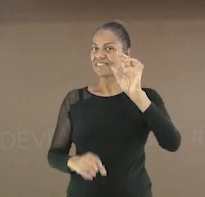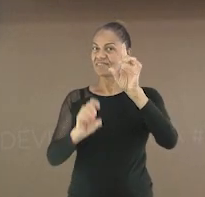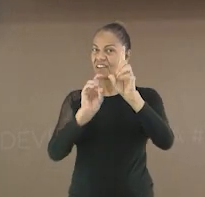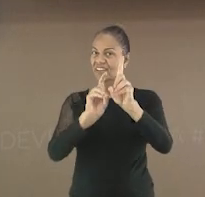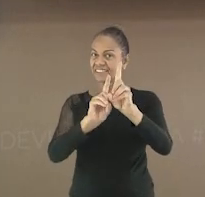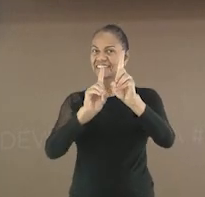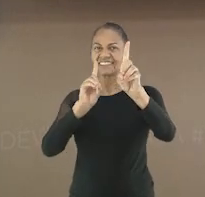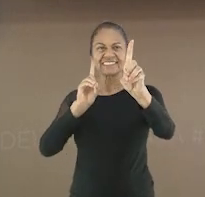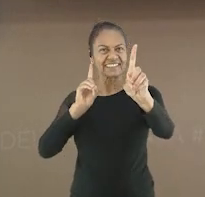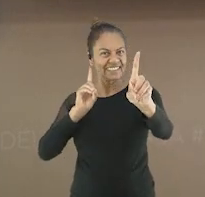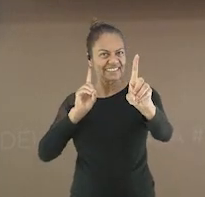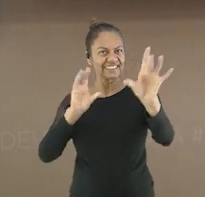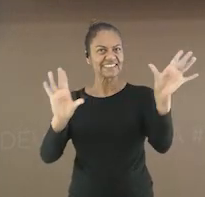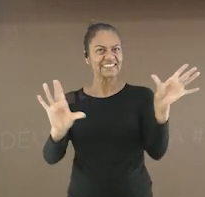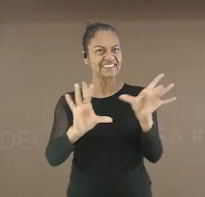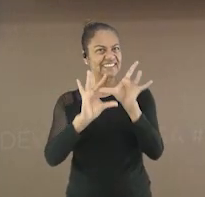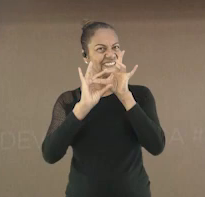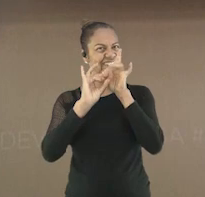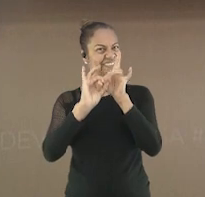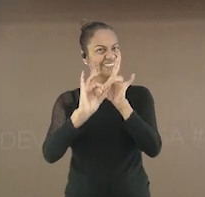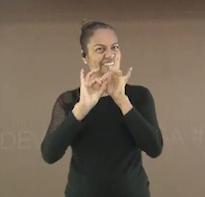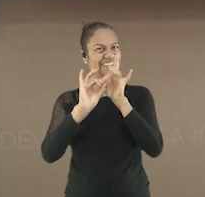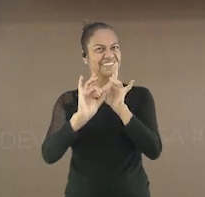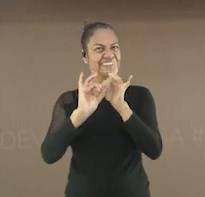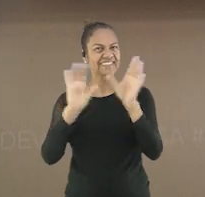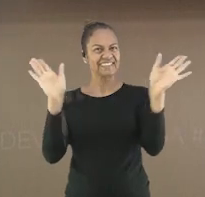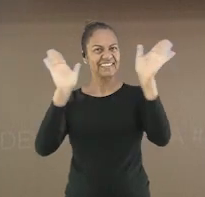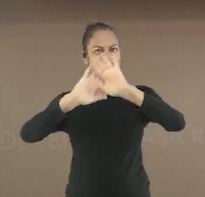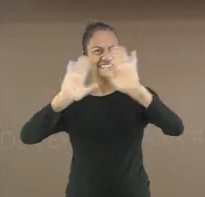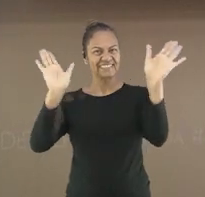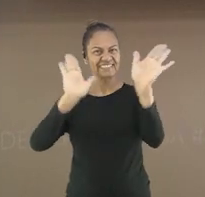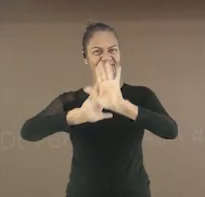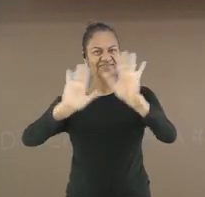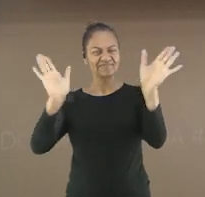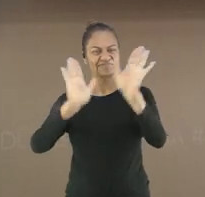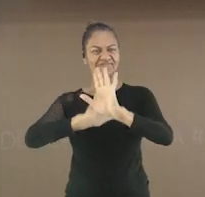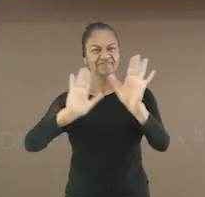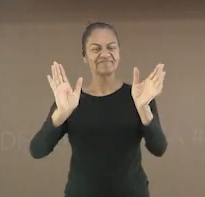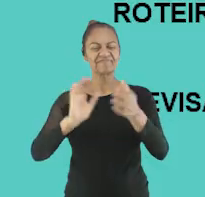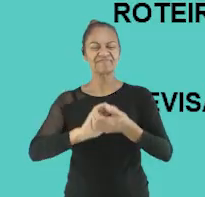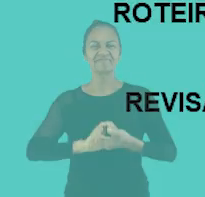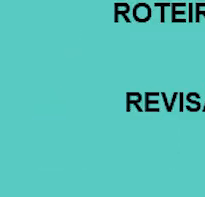lembrem-se, mesmo distantes, estamos juntos. Tchau!